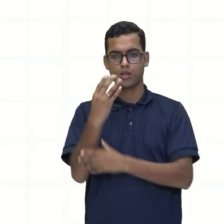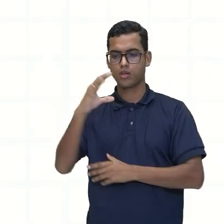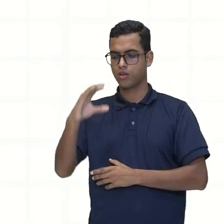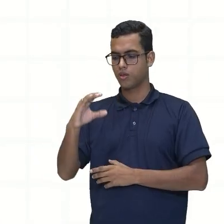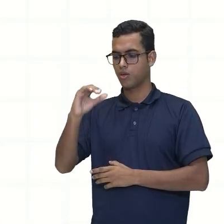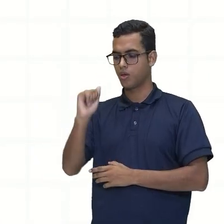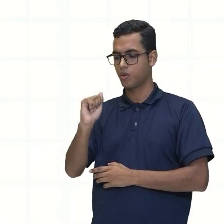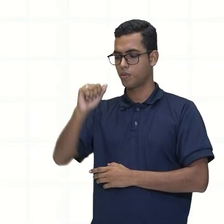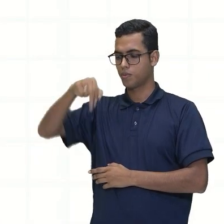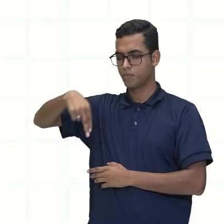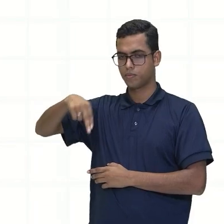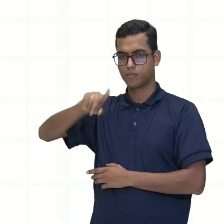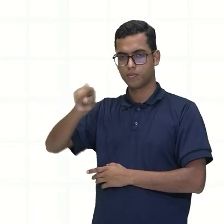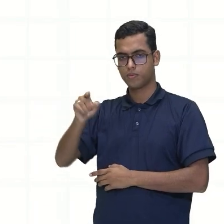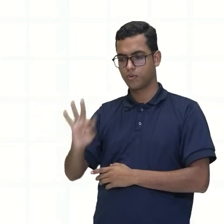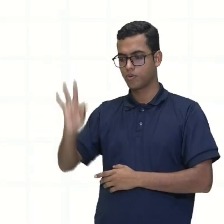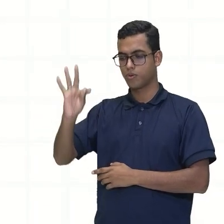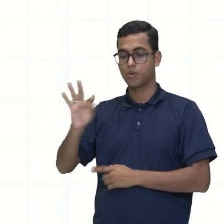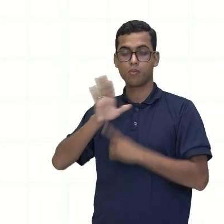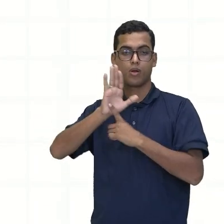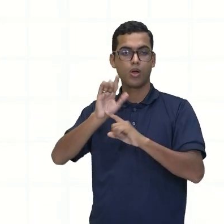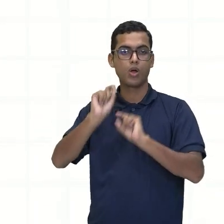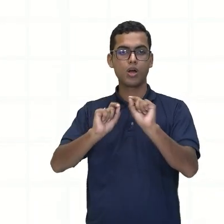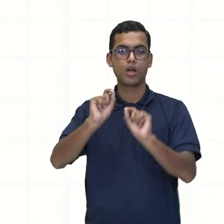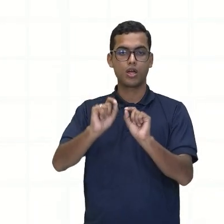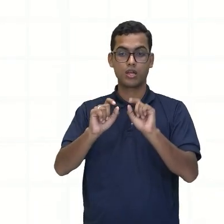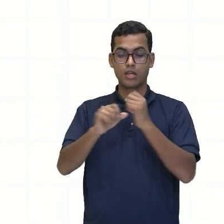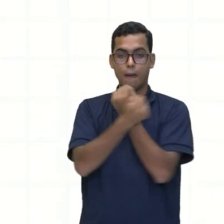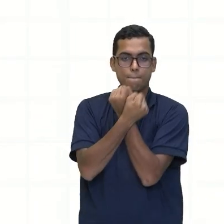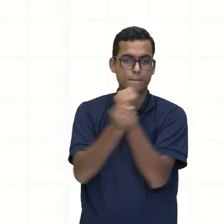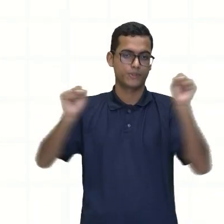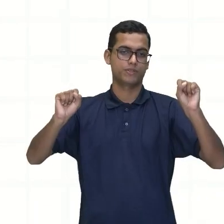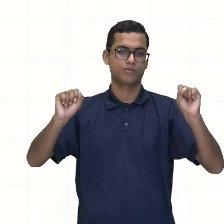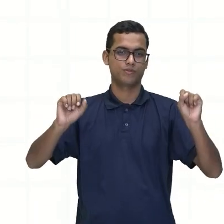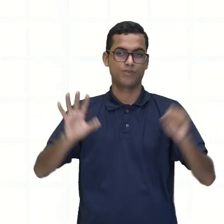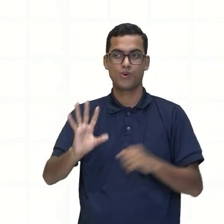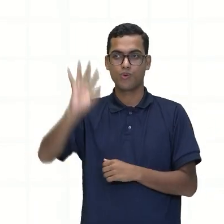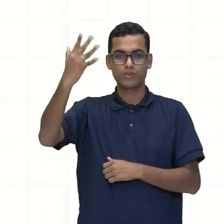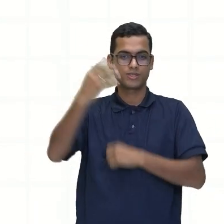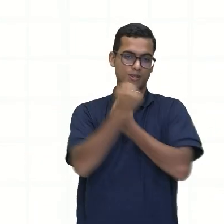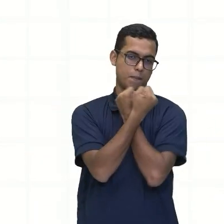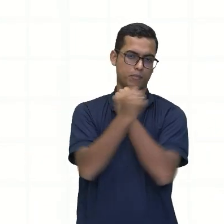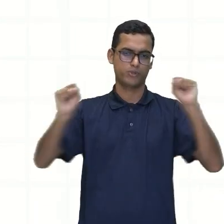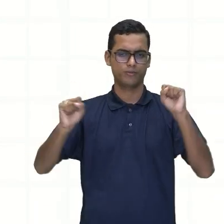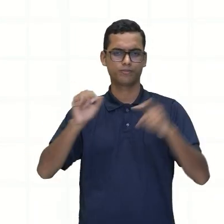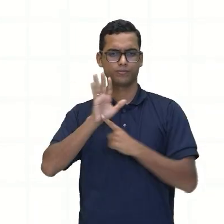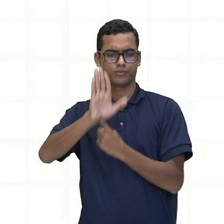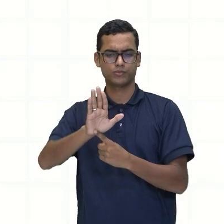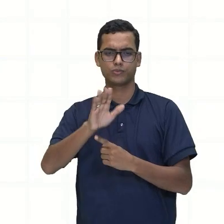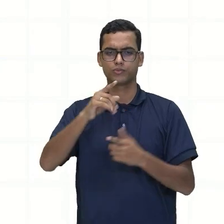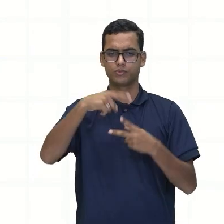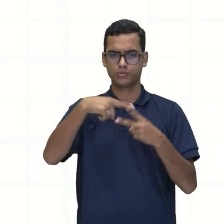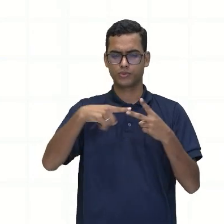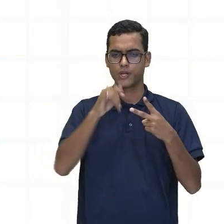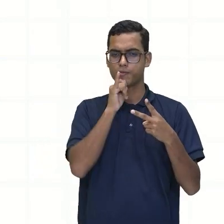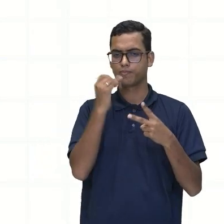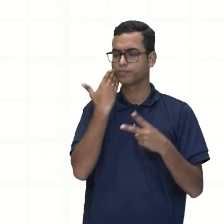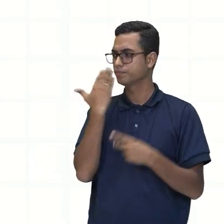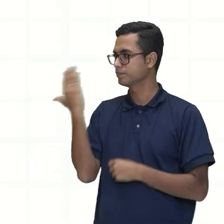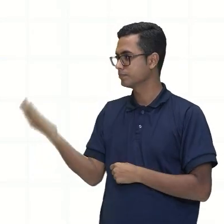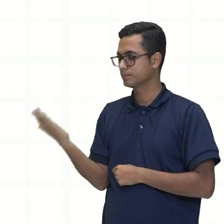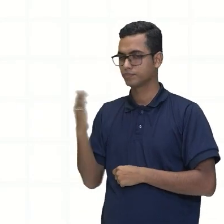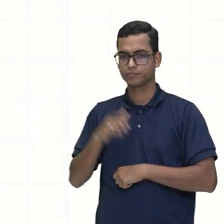indicar impossibilidade de que algo aconteça, conforme nós vamos ver agora nos dois exemplos aqui.